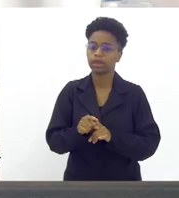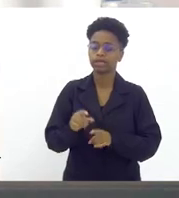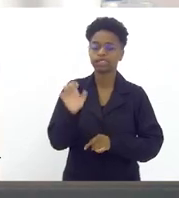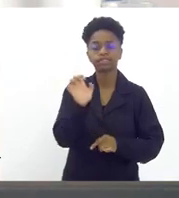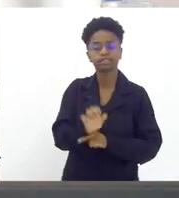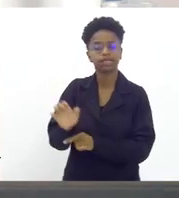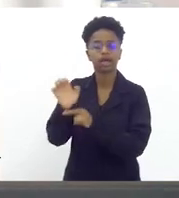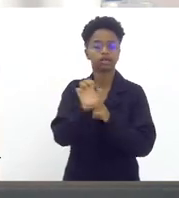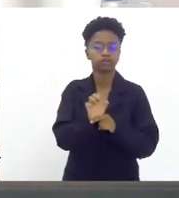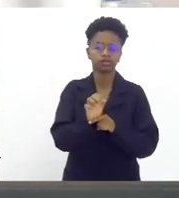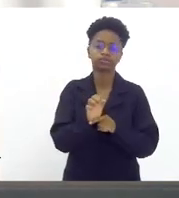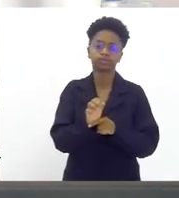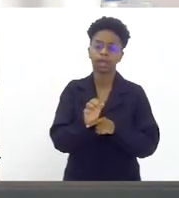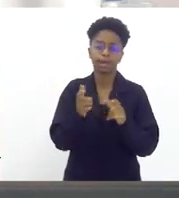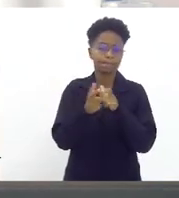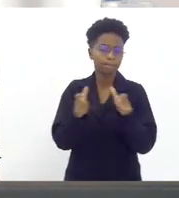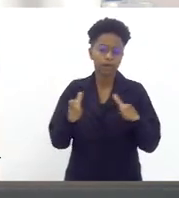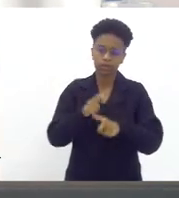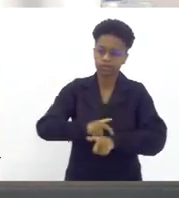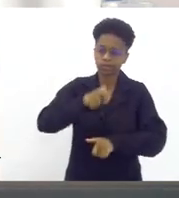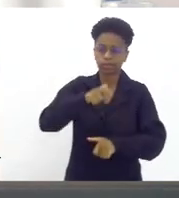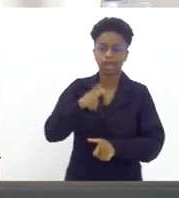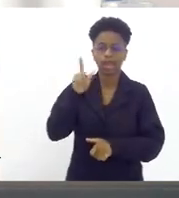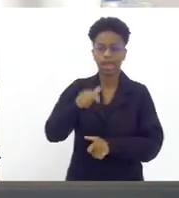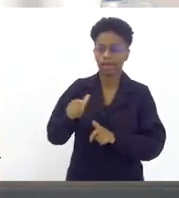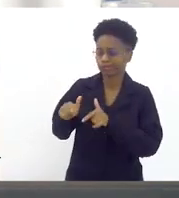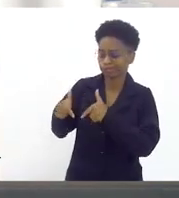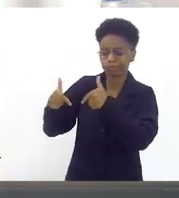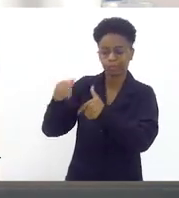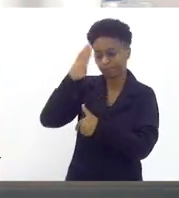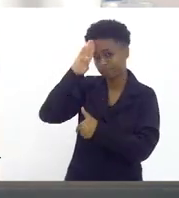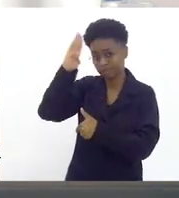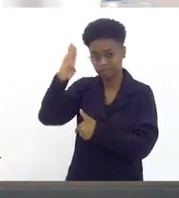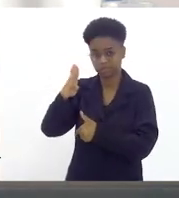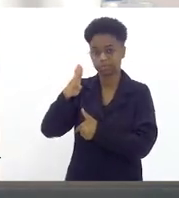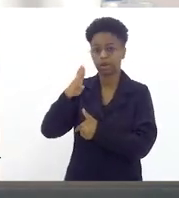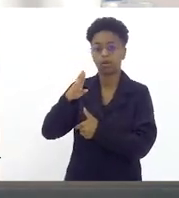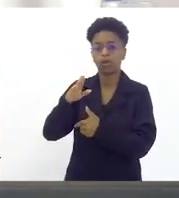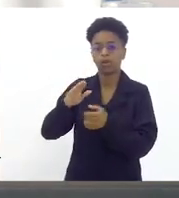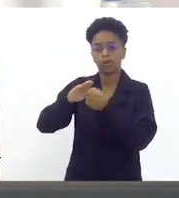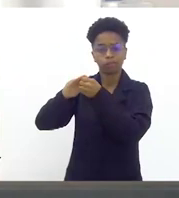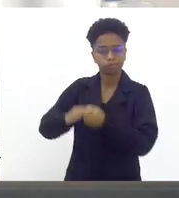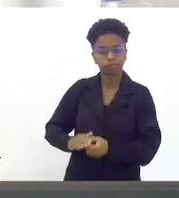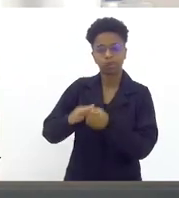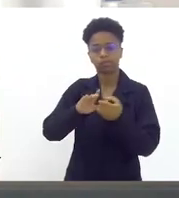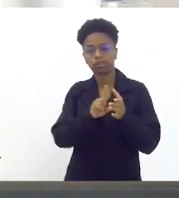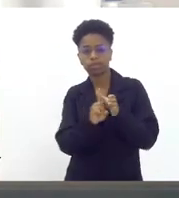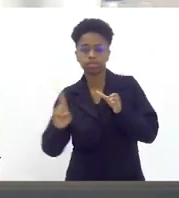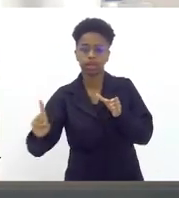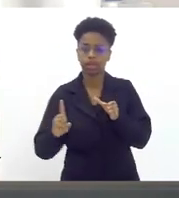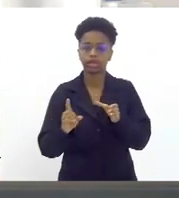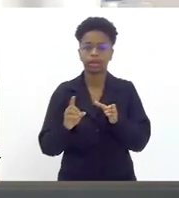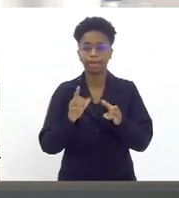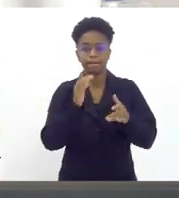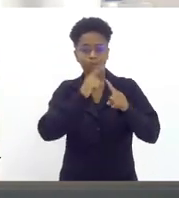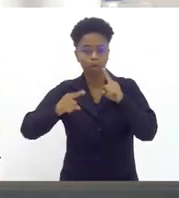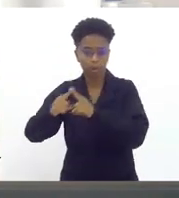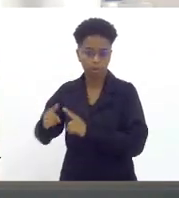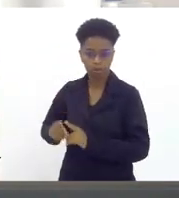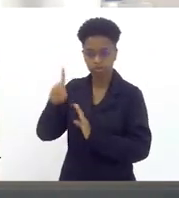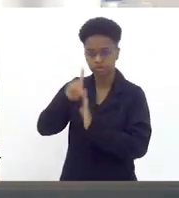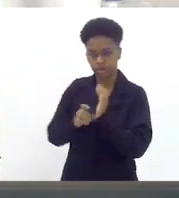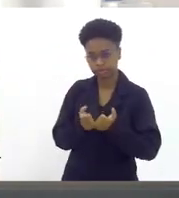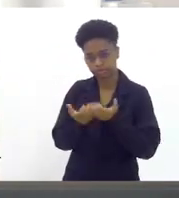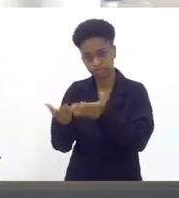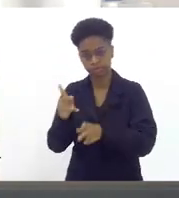por muitas vezes, o promotor, o agente dessa marginalização, dessa cessão de direitos a nós atribuída. Então, é